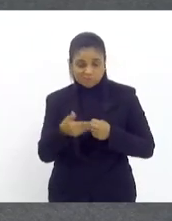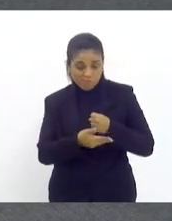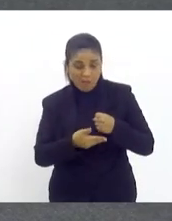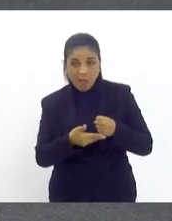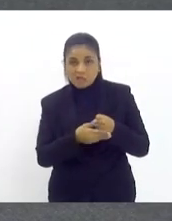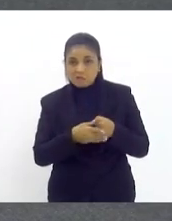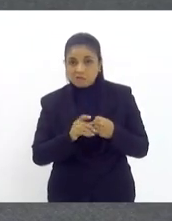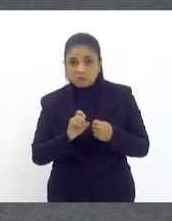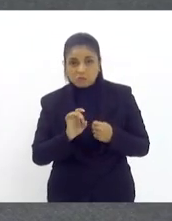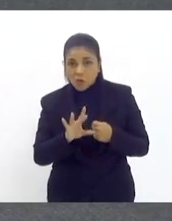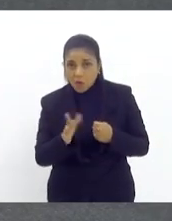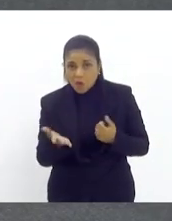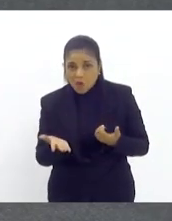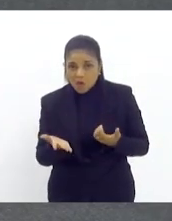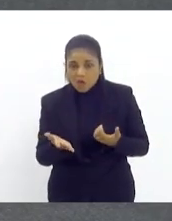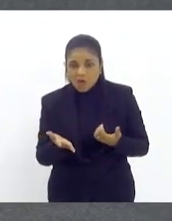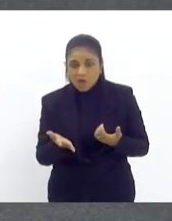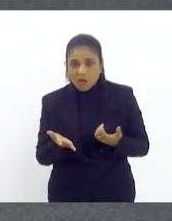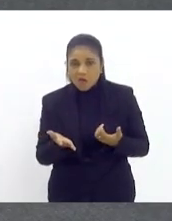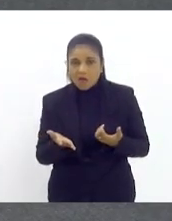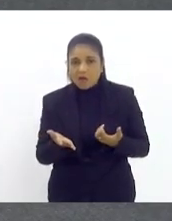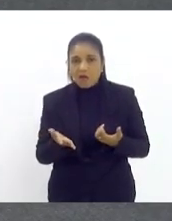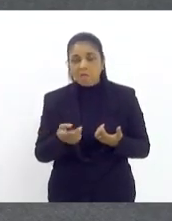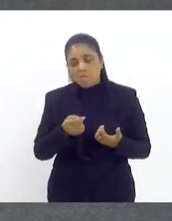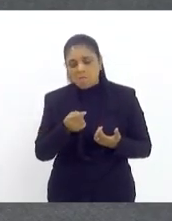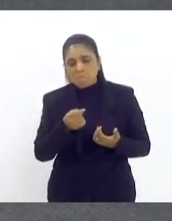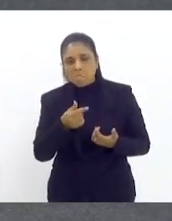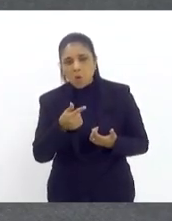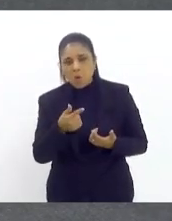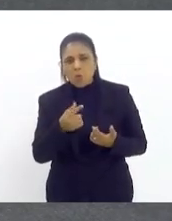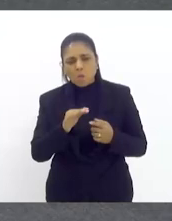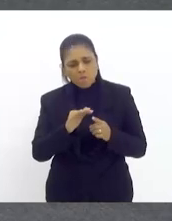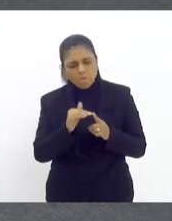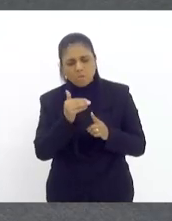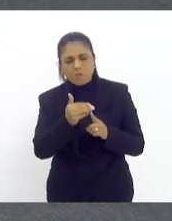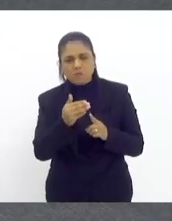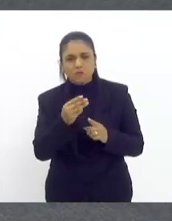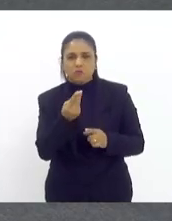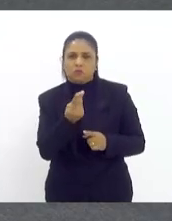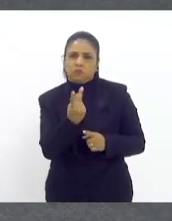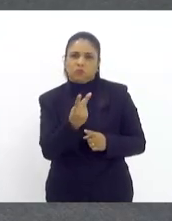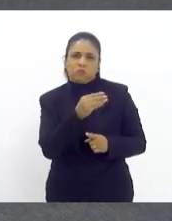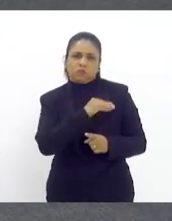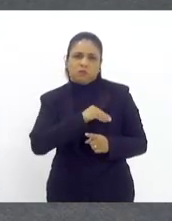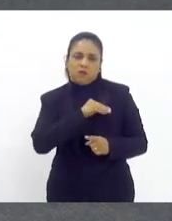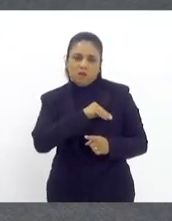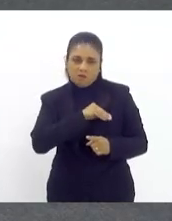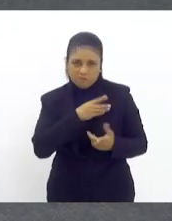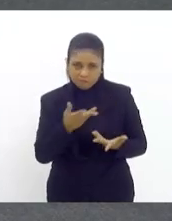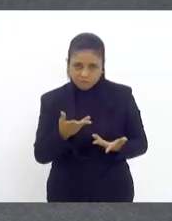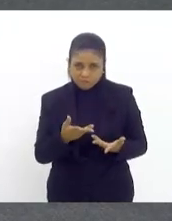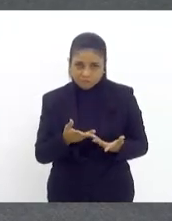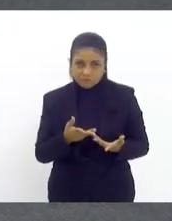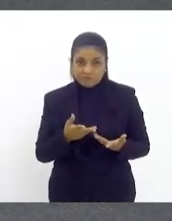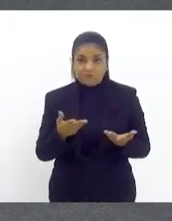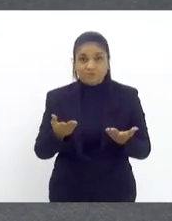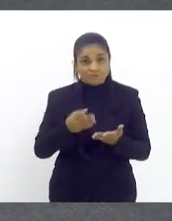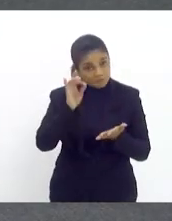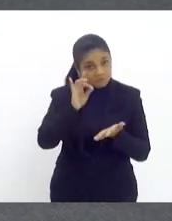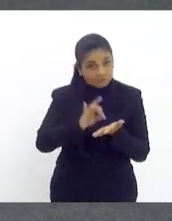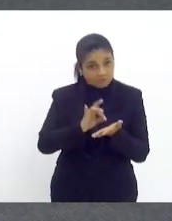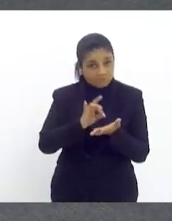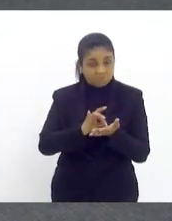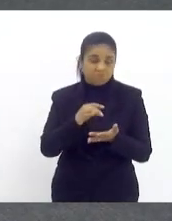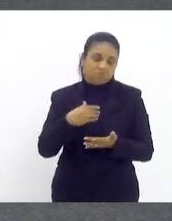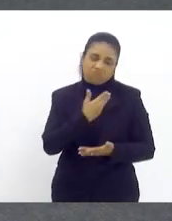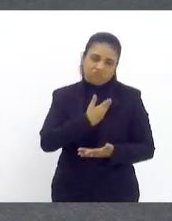segmento estaria Ganhando esse salário pouco mais do que dois salários mínimos esta é o que nós temos na realidade hoje que o governador